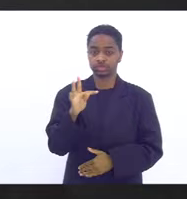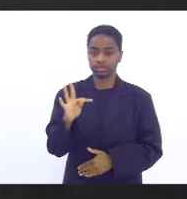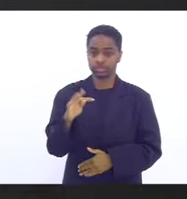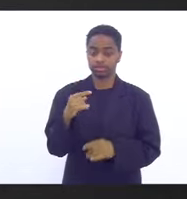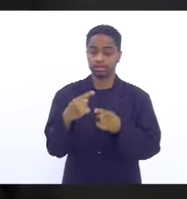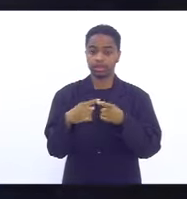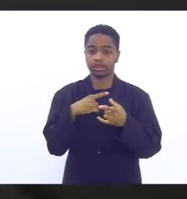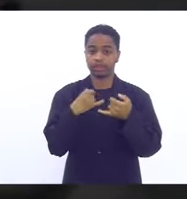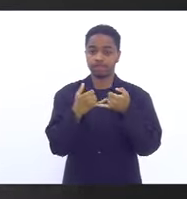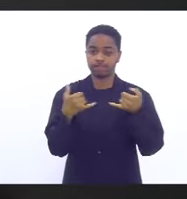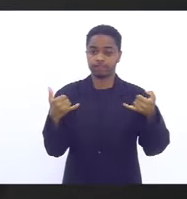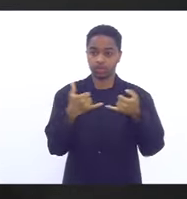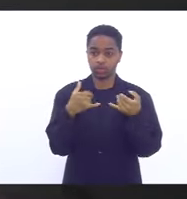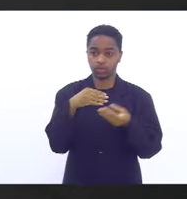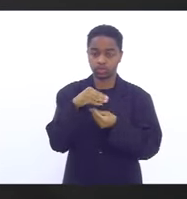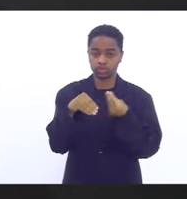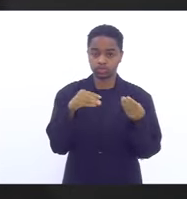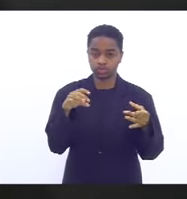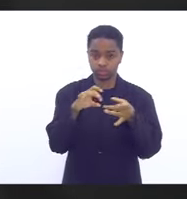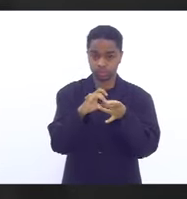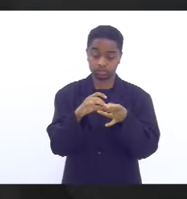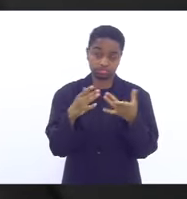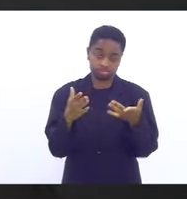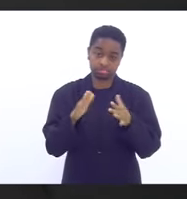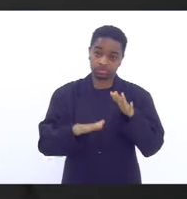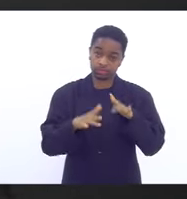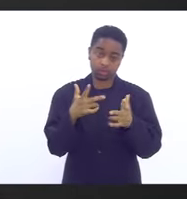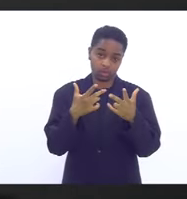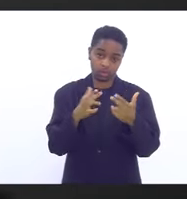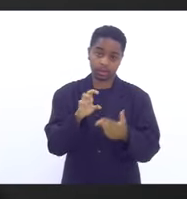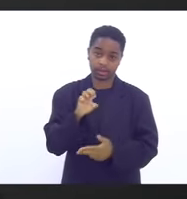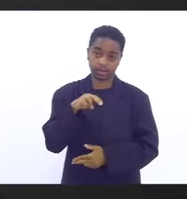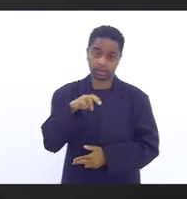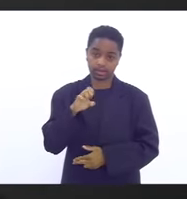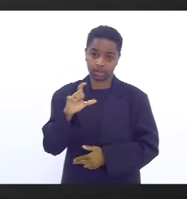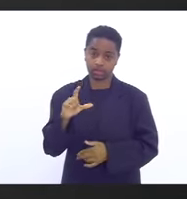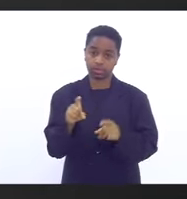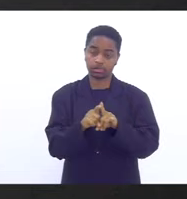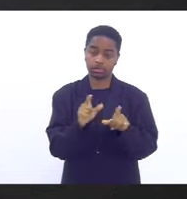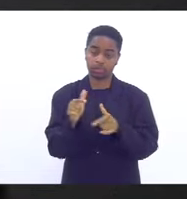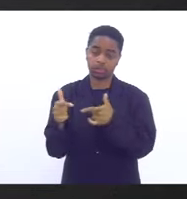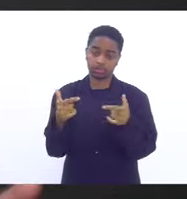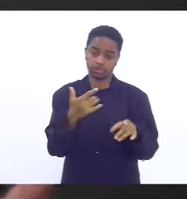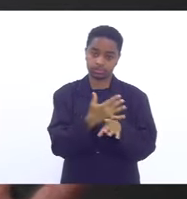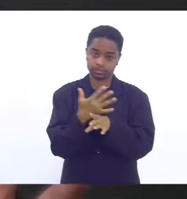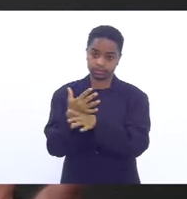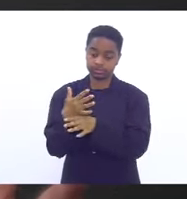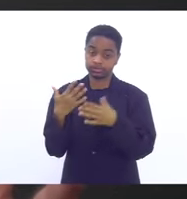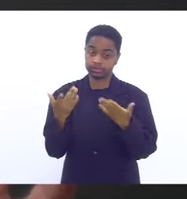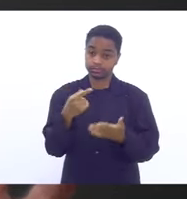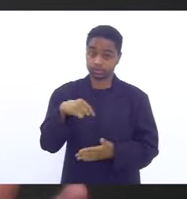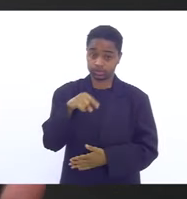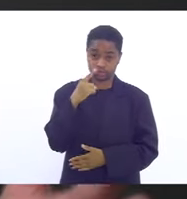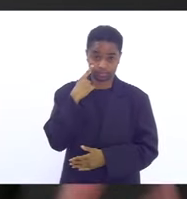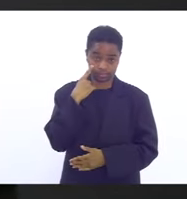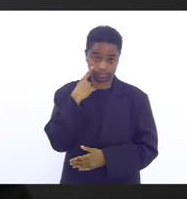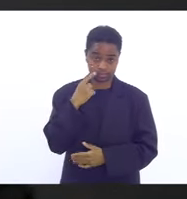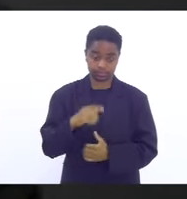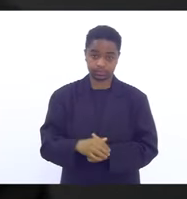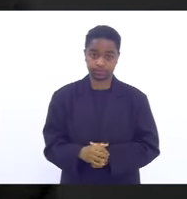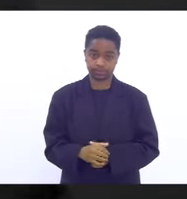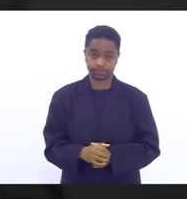fiação envolvido. E assim deve ser na Enel e outros municípios. Veja,